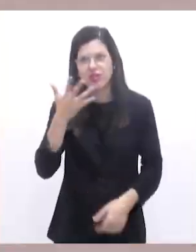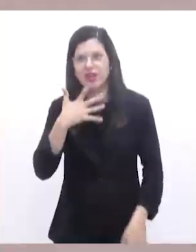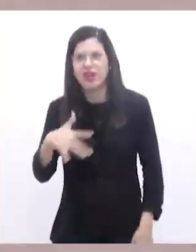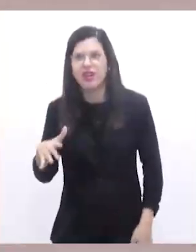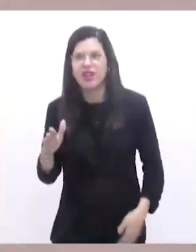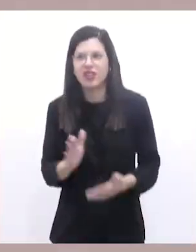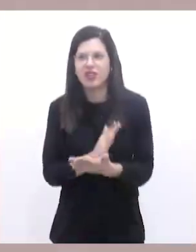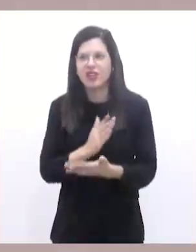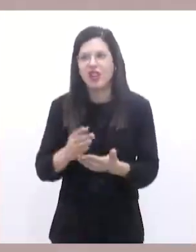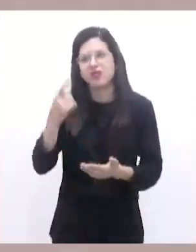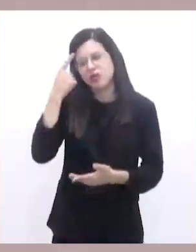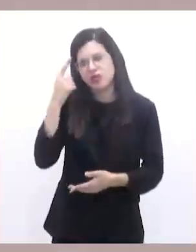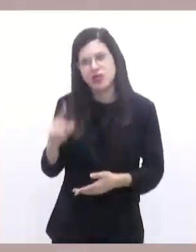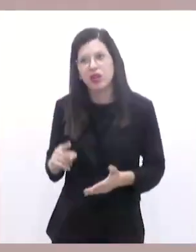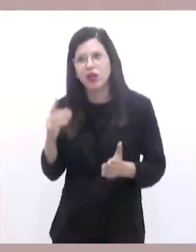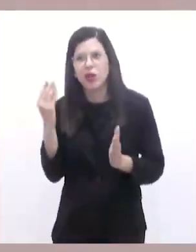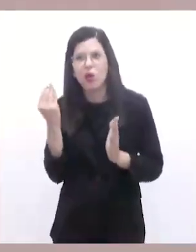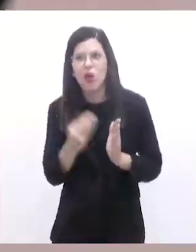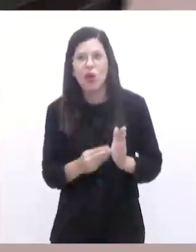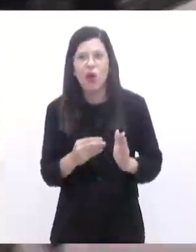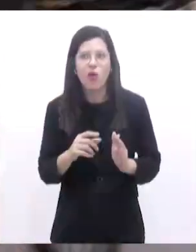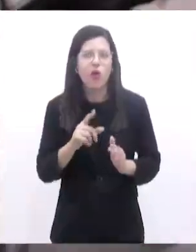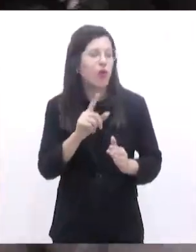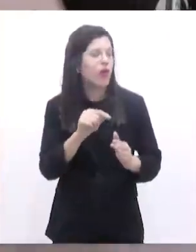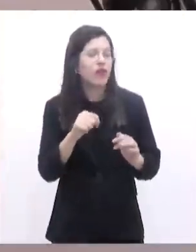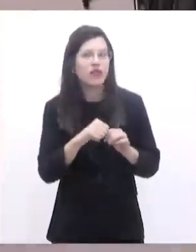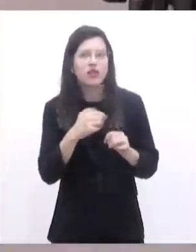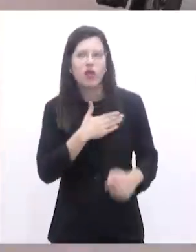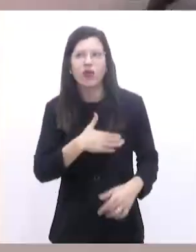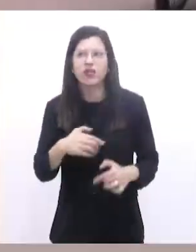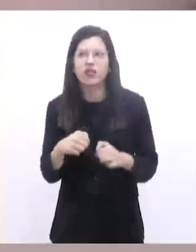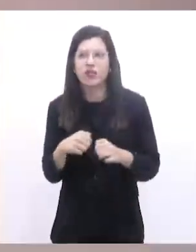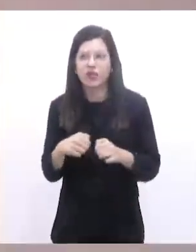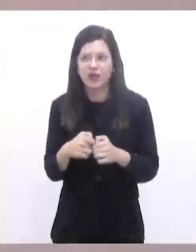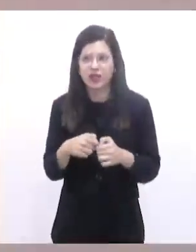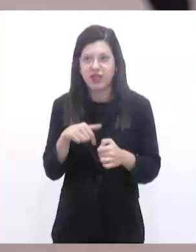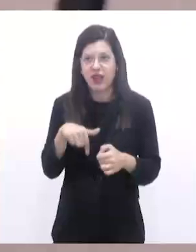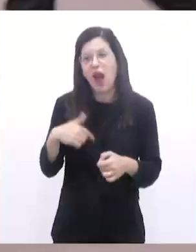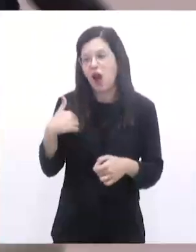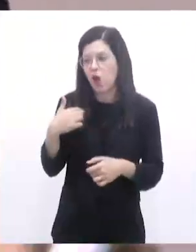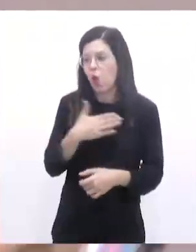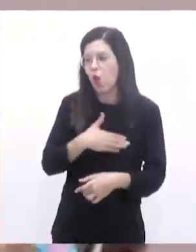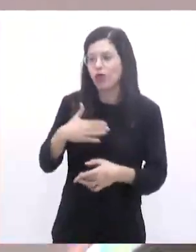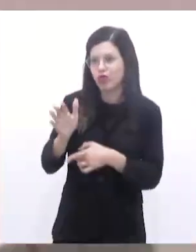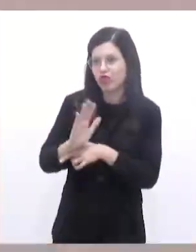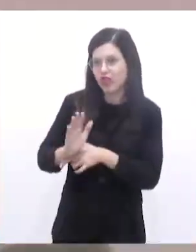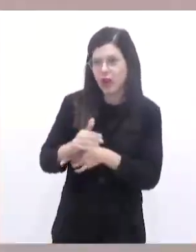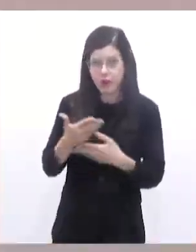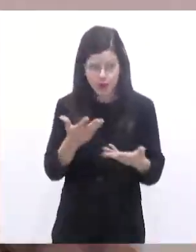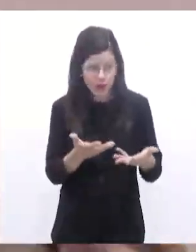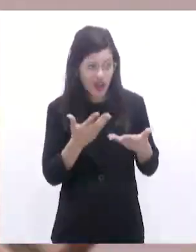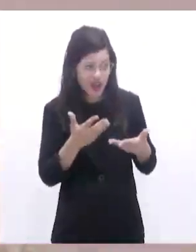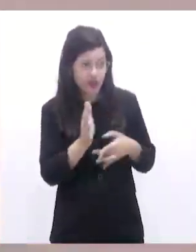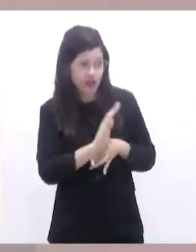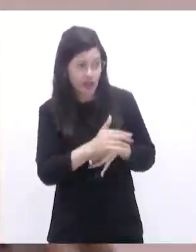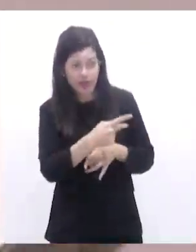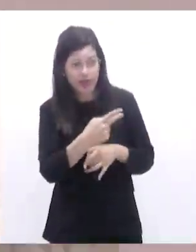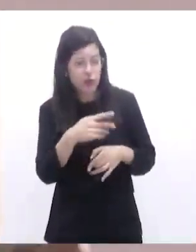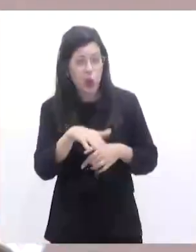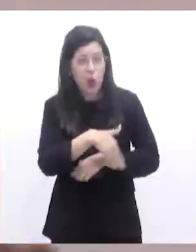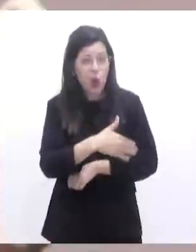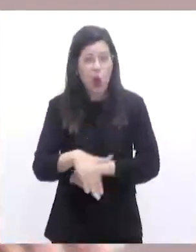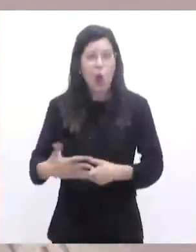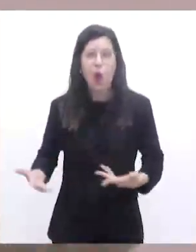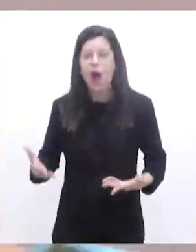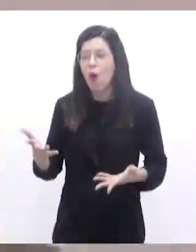tia, eu não sei o que eu coloco. Eu falo, cara, o que você gosta de fazer? Eu gosto de ir no cinema. Eu falei, você não queria um cinema na sua rua? E aí eles, caraca, sim, eu queria um parque de diversão, eu